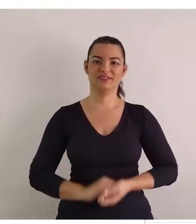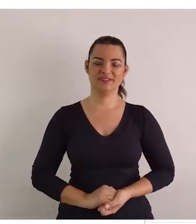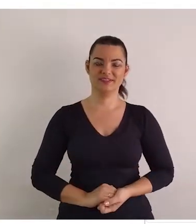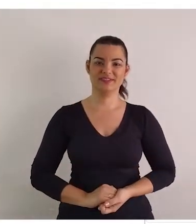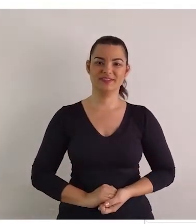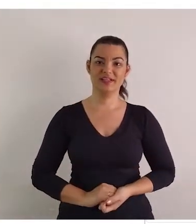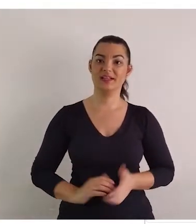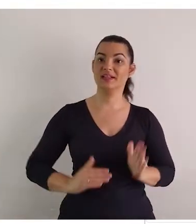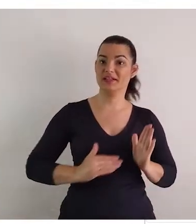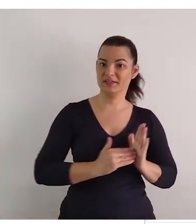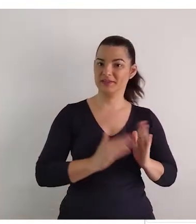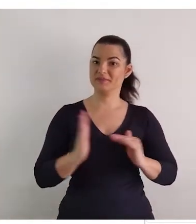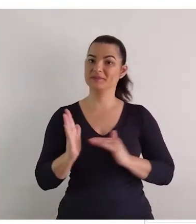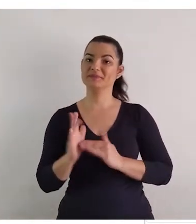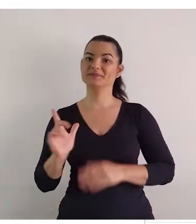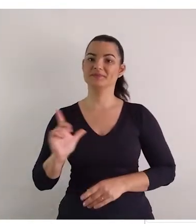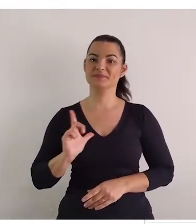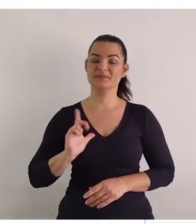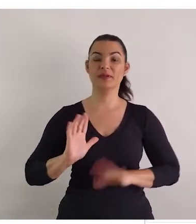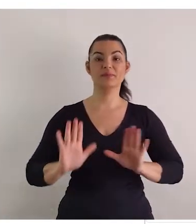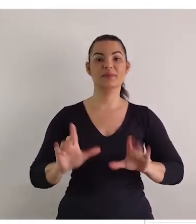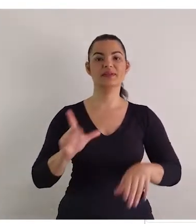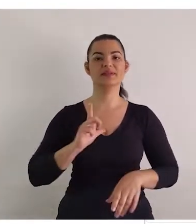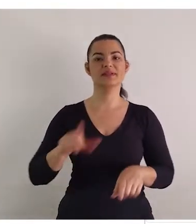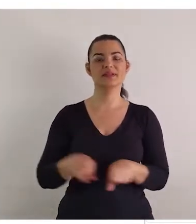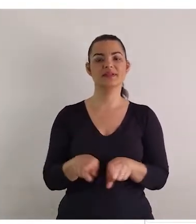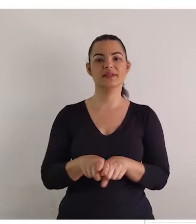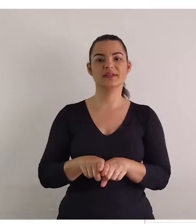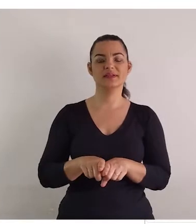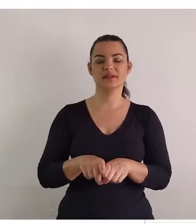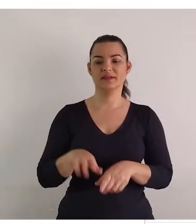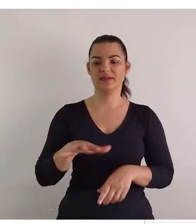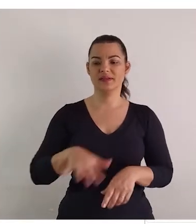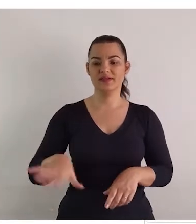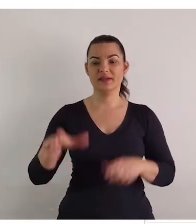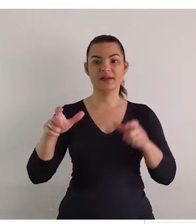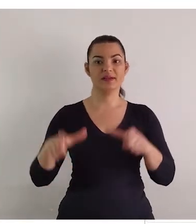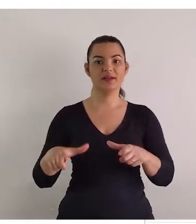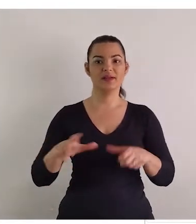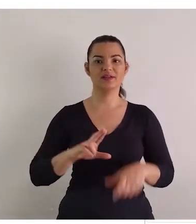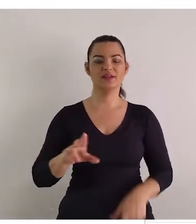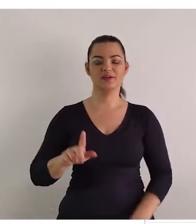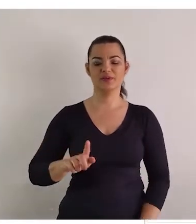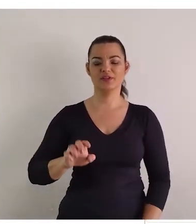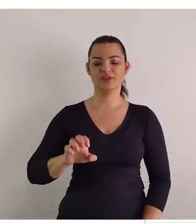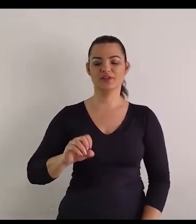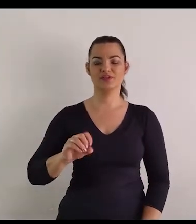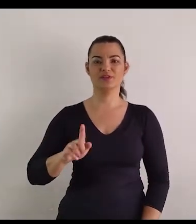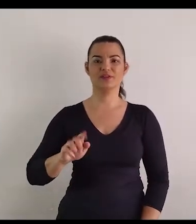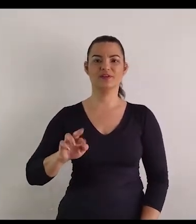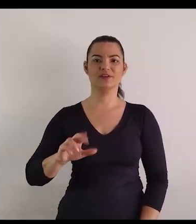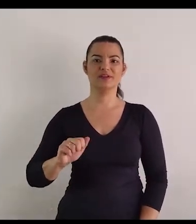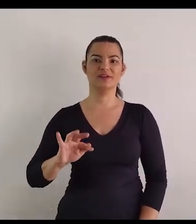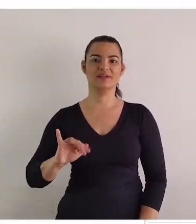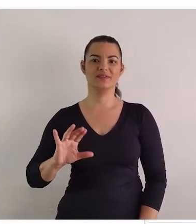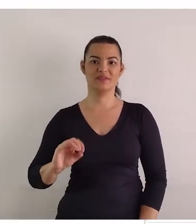Mas aqui eu tenho também, olha só, um espaço chamado de geográfico. Olha que interessante.